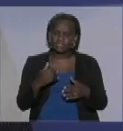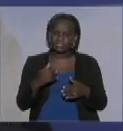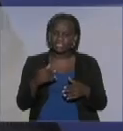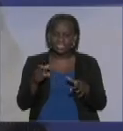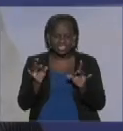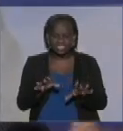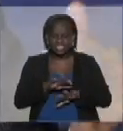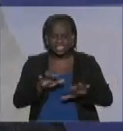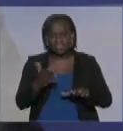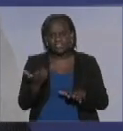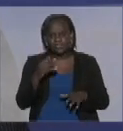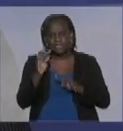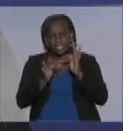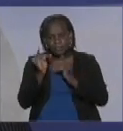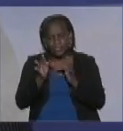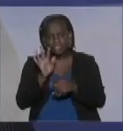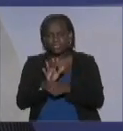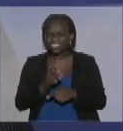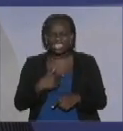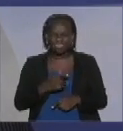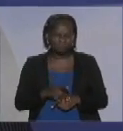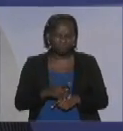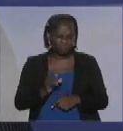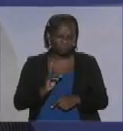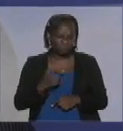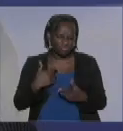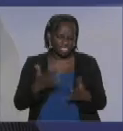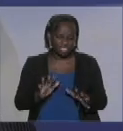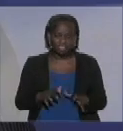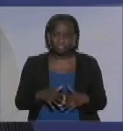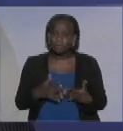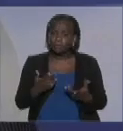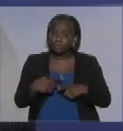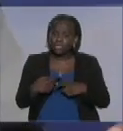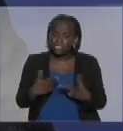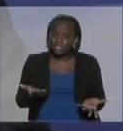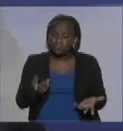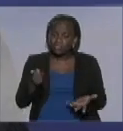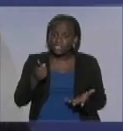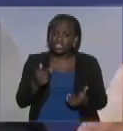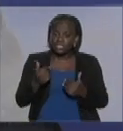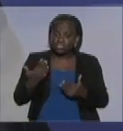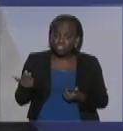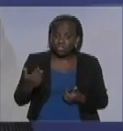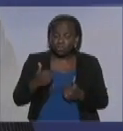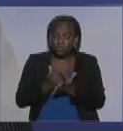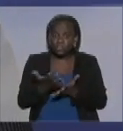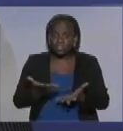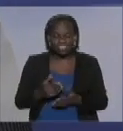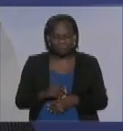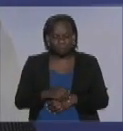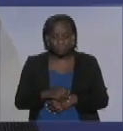dessa vida, vamos lá, vamos buscar tratamento. Não, tio, não quero não. Mas por quê? Você está começando